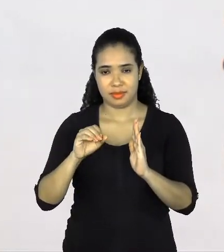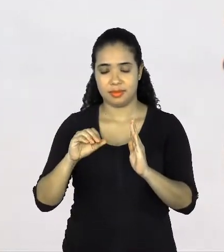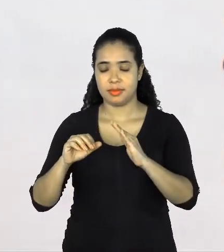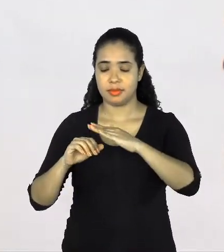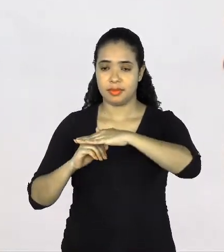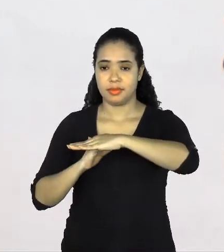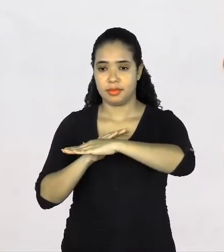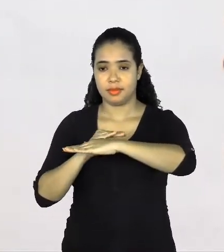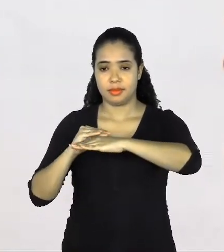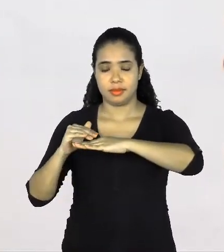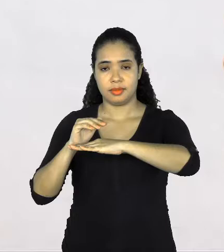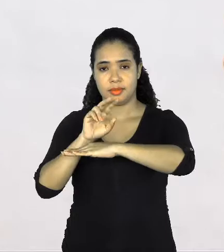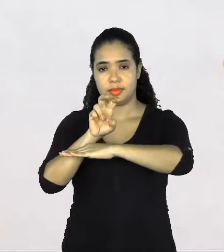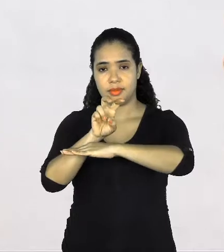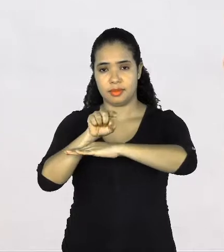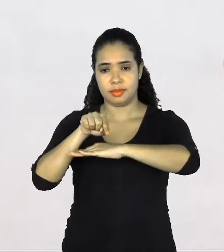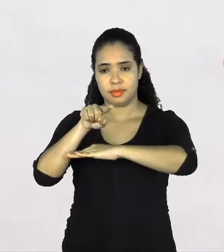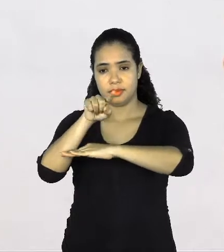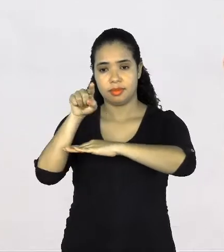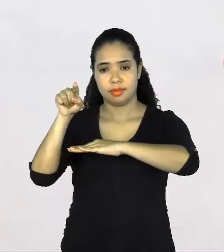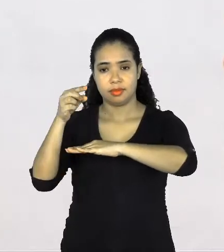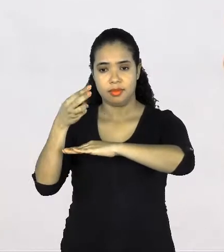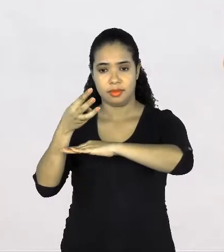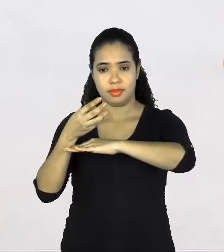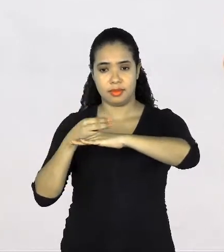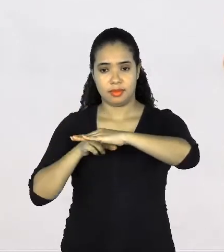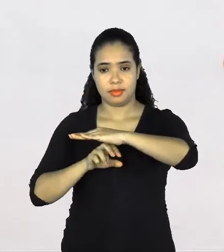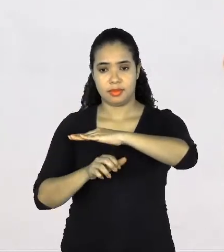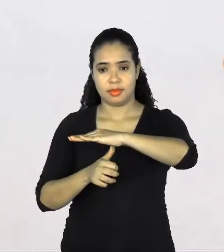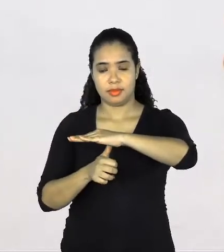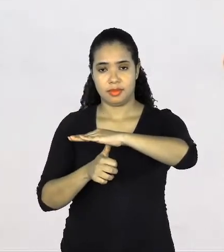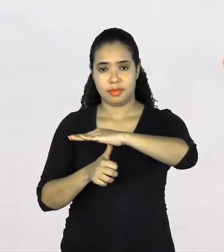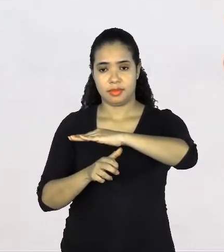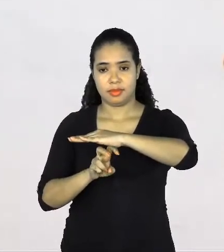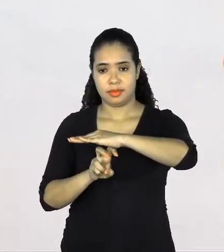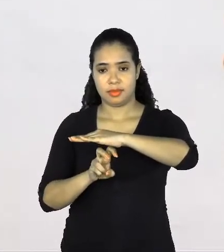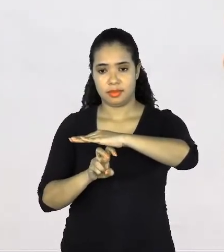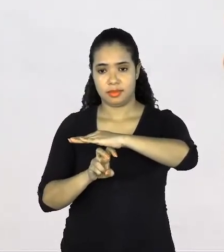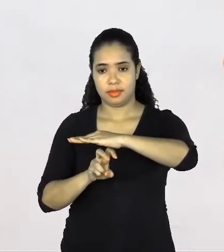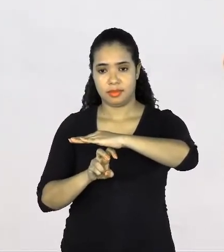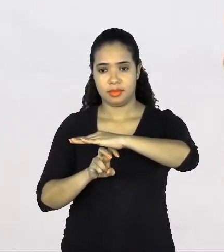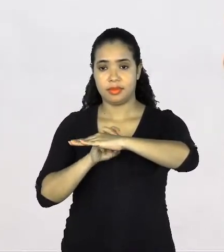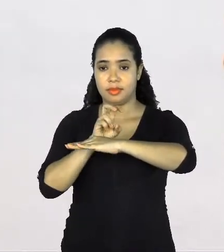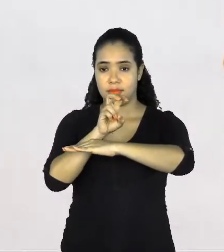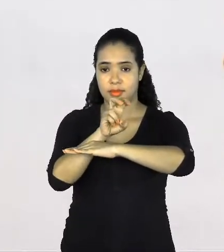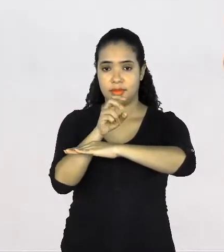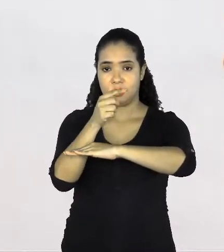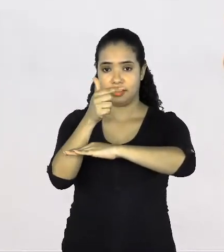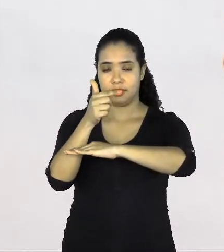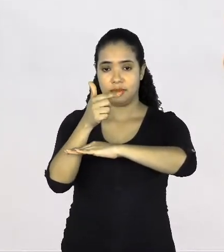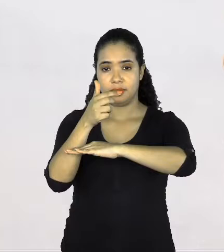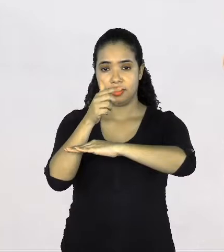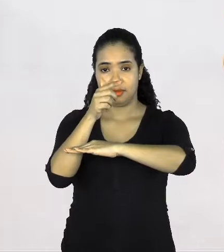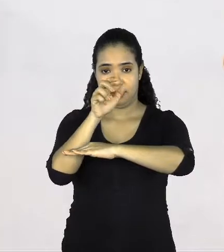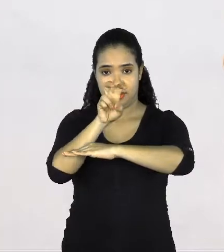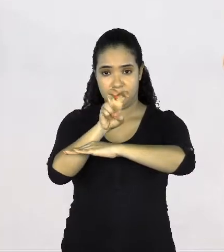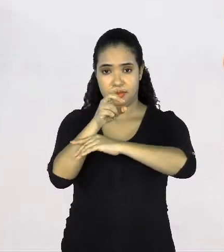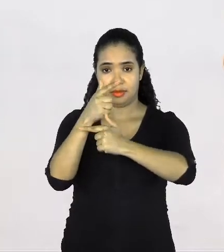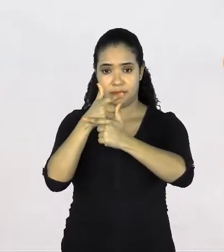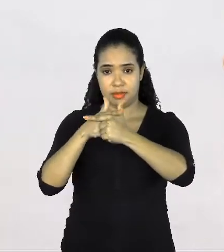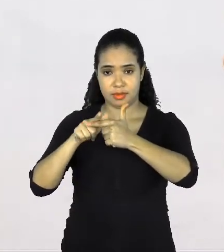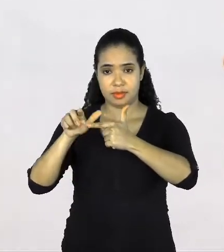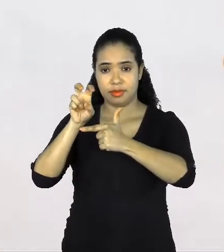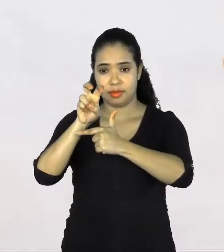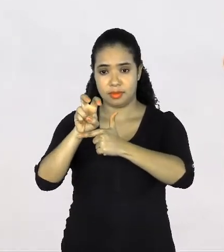5 é múltiplo de 5 e o 10 também. Então, 5 dividido por 5 dá 1. 1 vezes raiz de 3 fica só raiz de